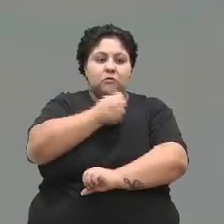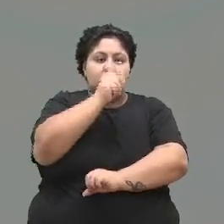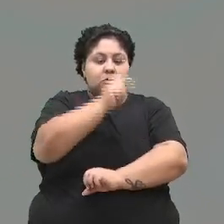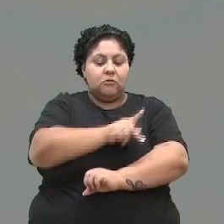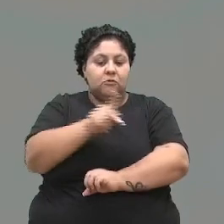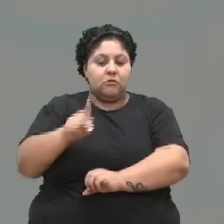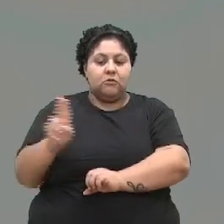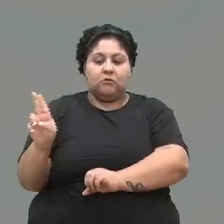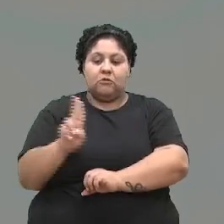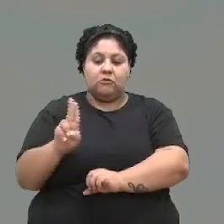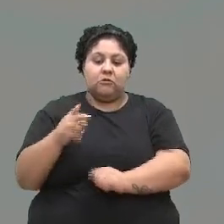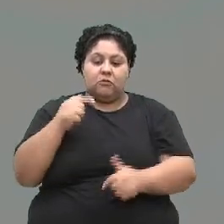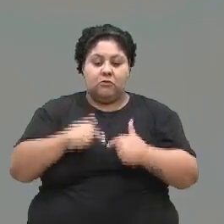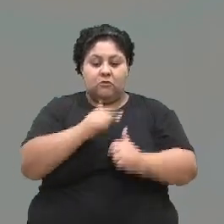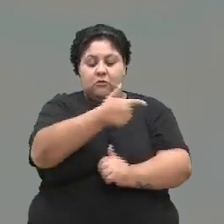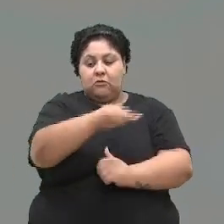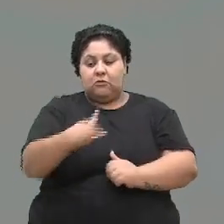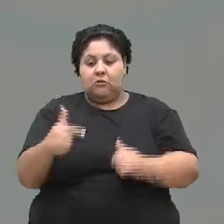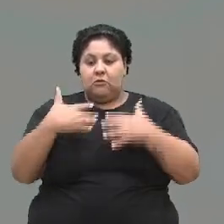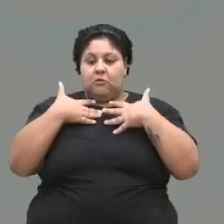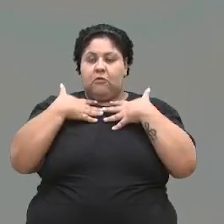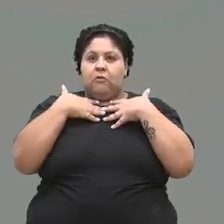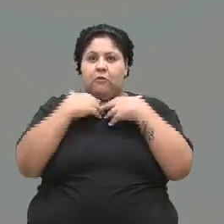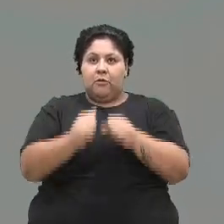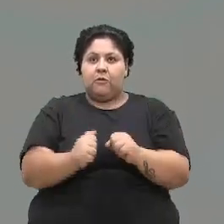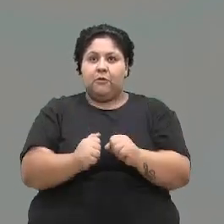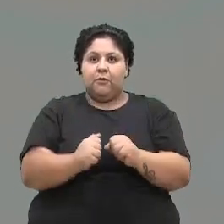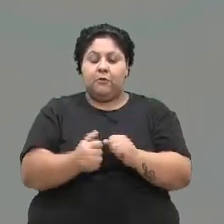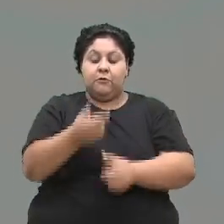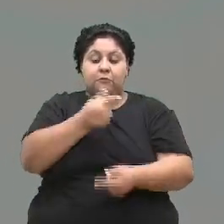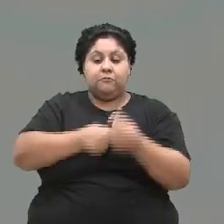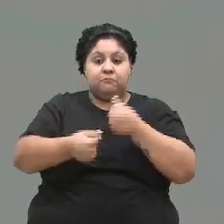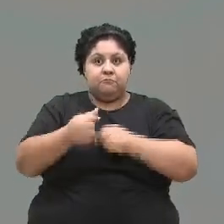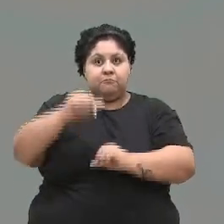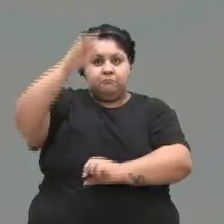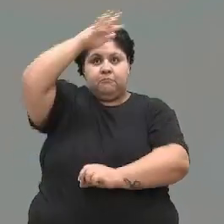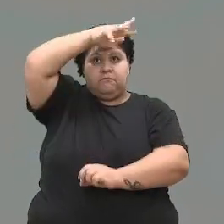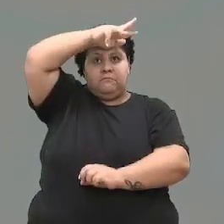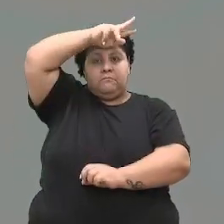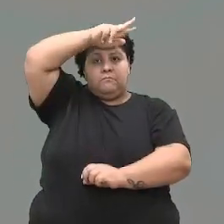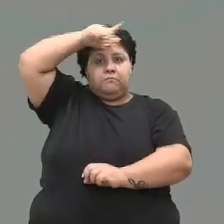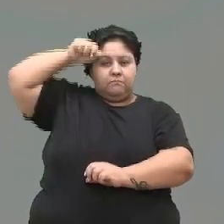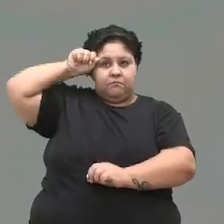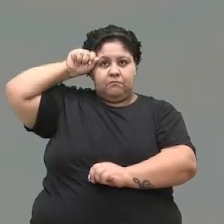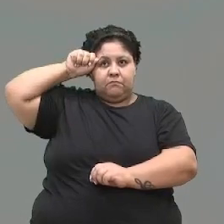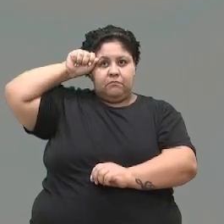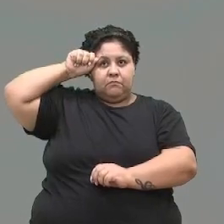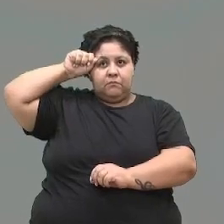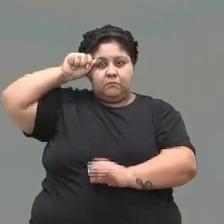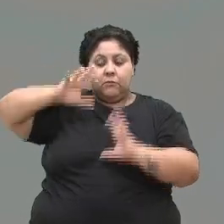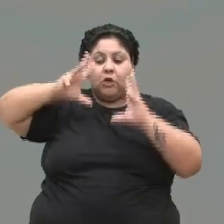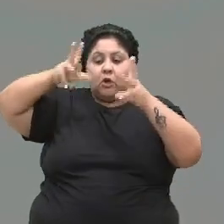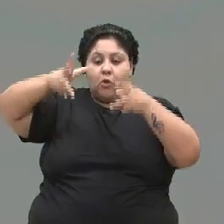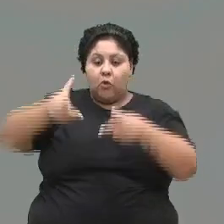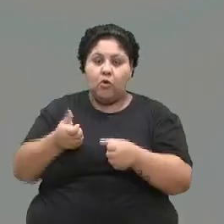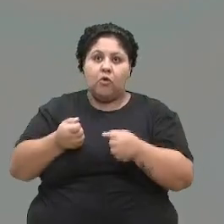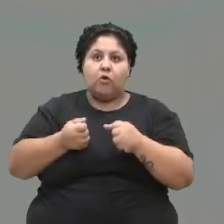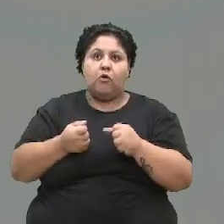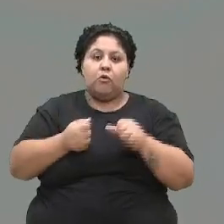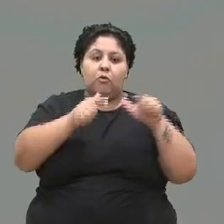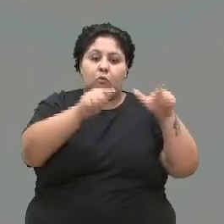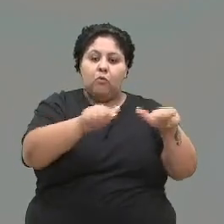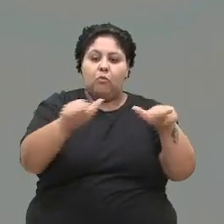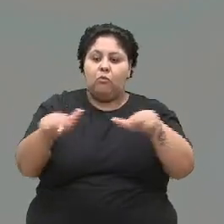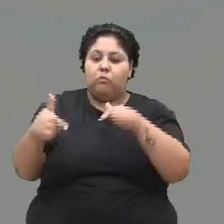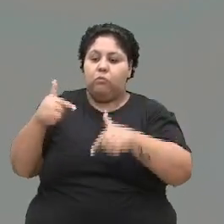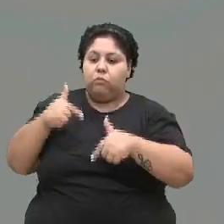nomeados trabalhando em outras secretarias da administração municipal? Relacionar a quantidade e o respectivo local de